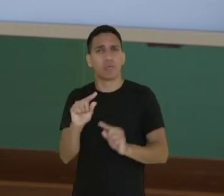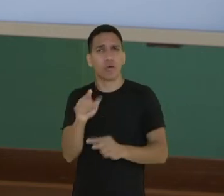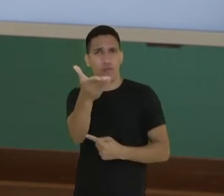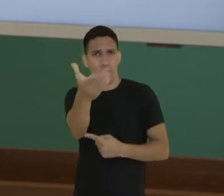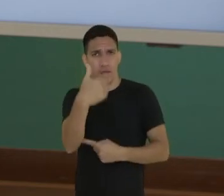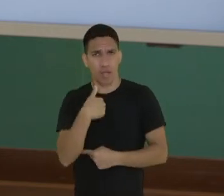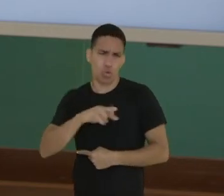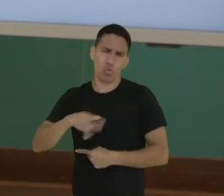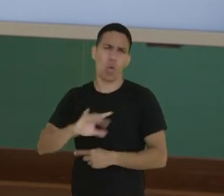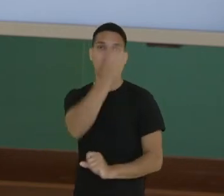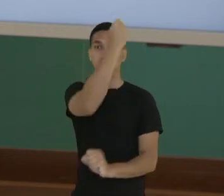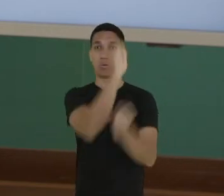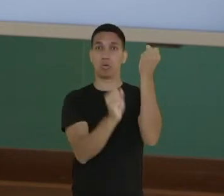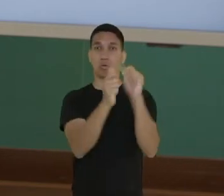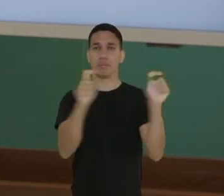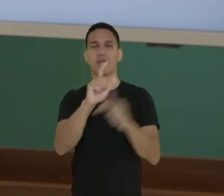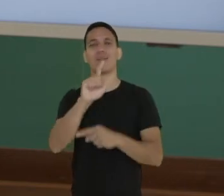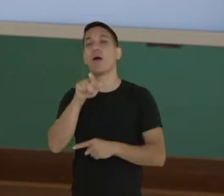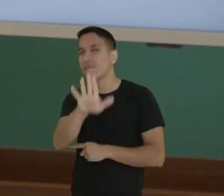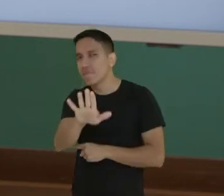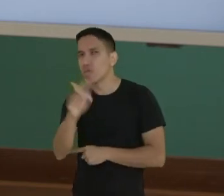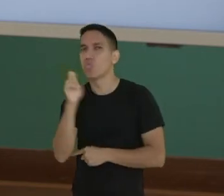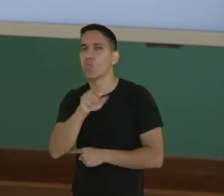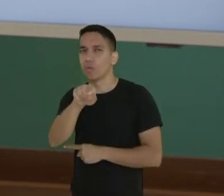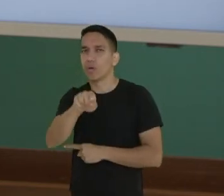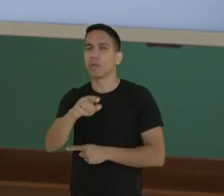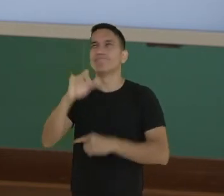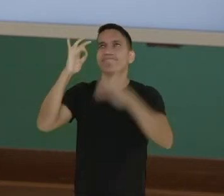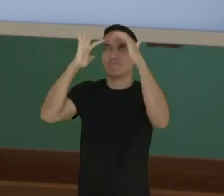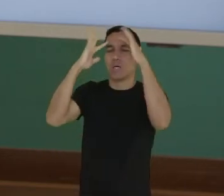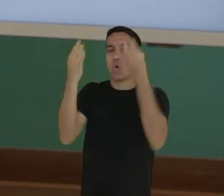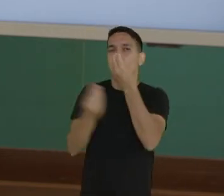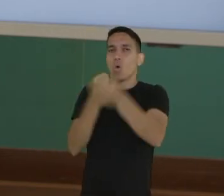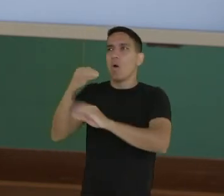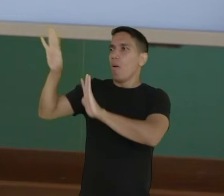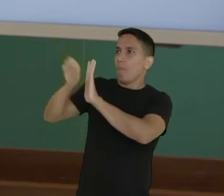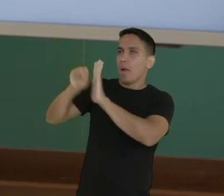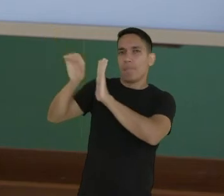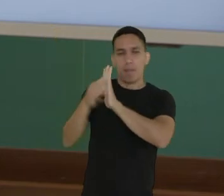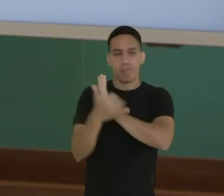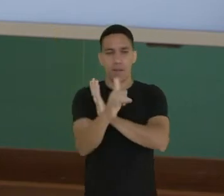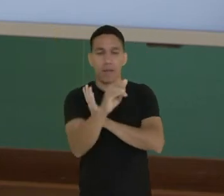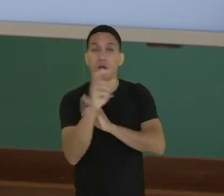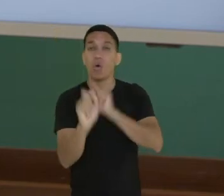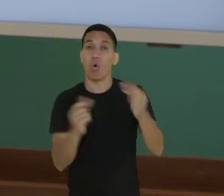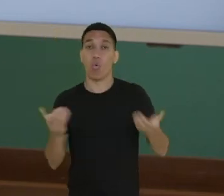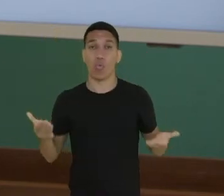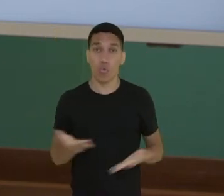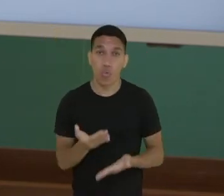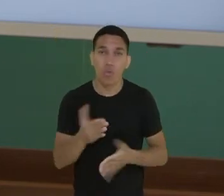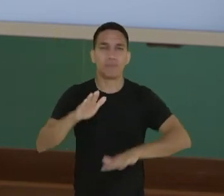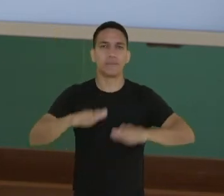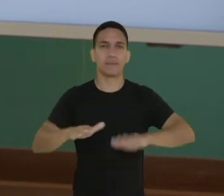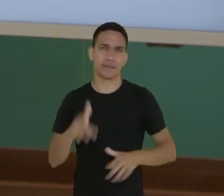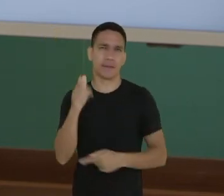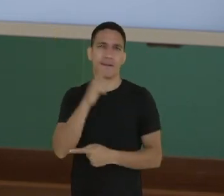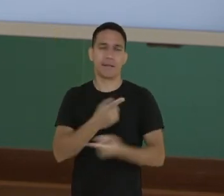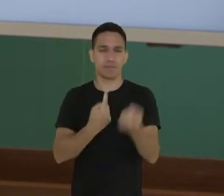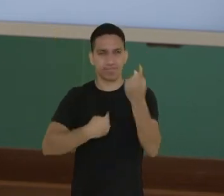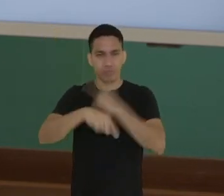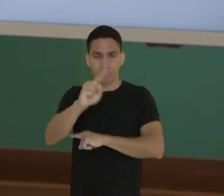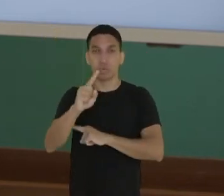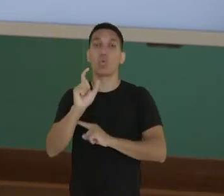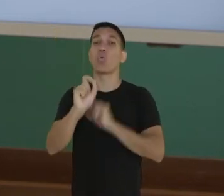grande indústria, mas para você poder pensar em produção de energia. Hoje, em média, para você poder gerar